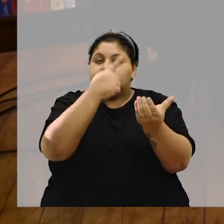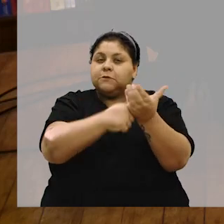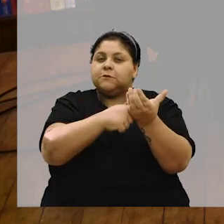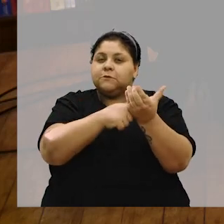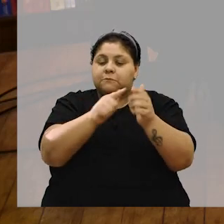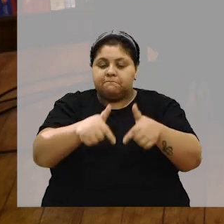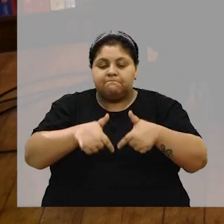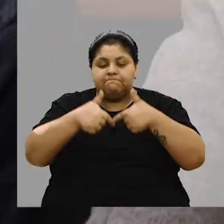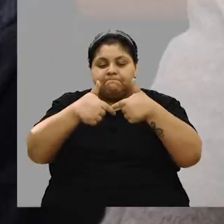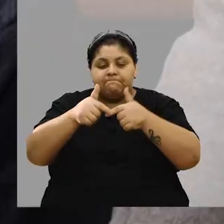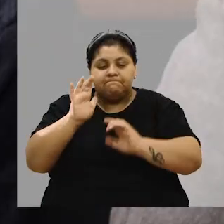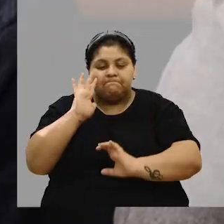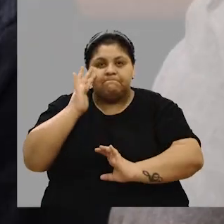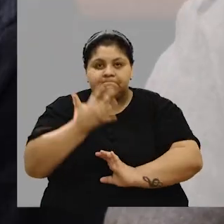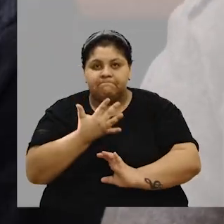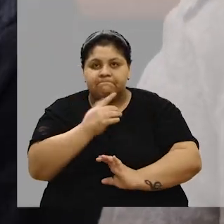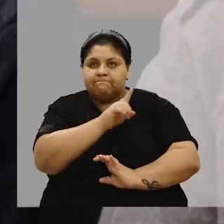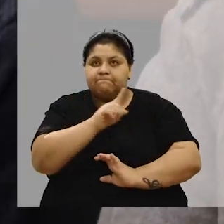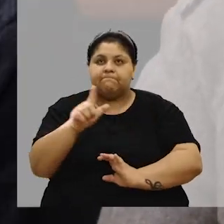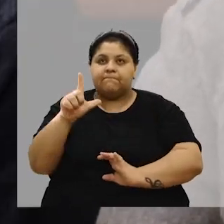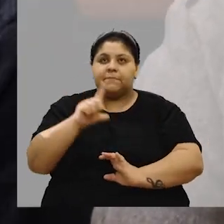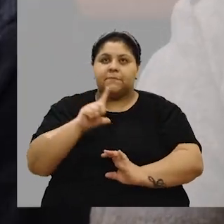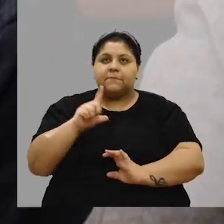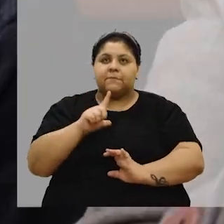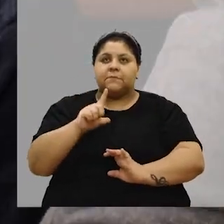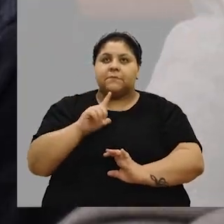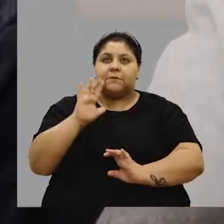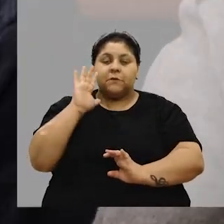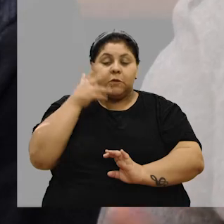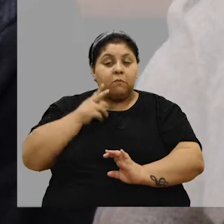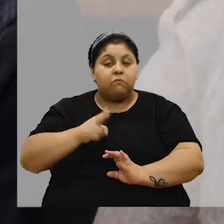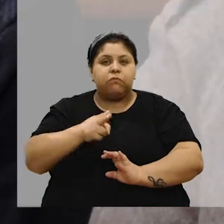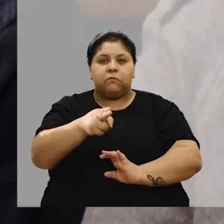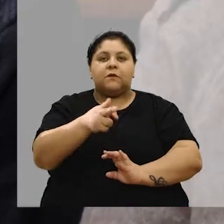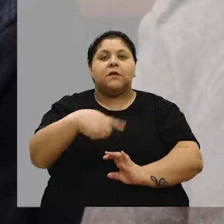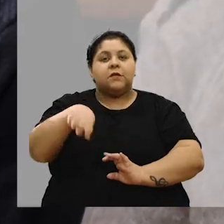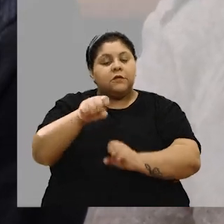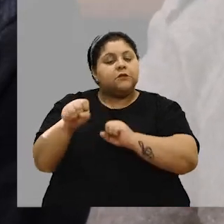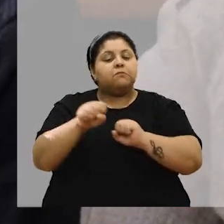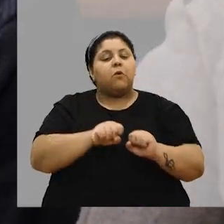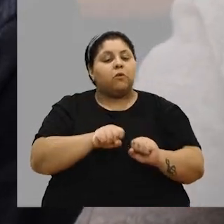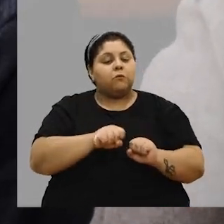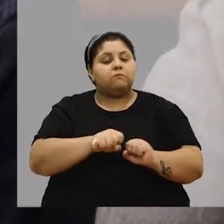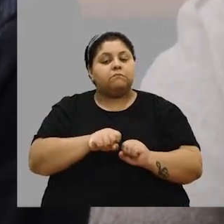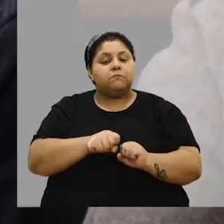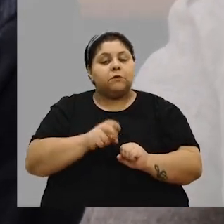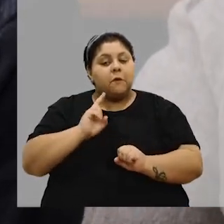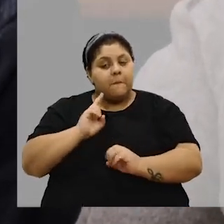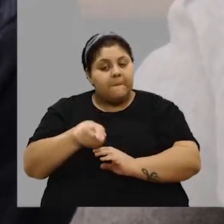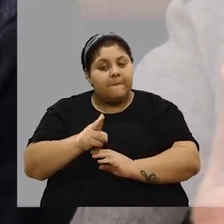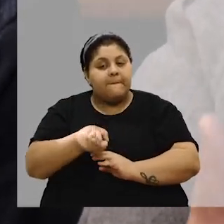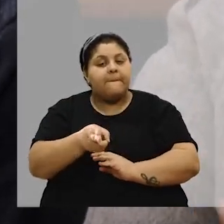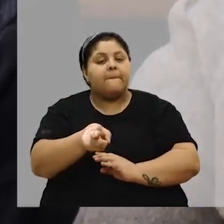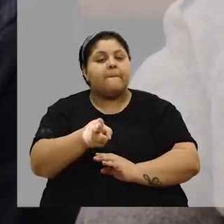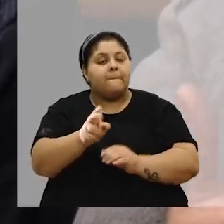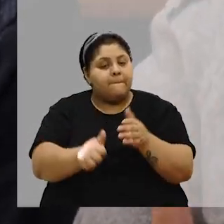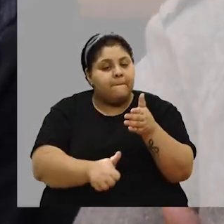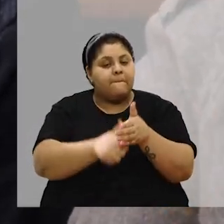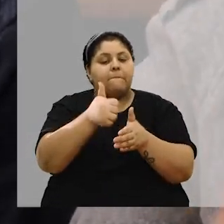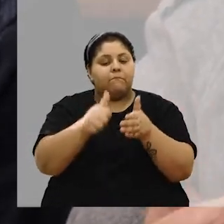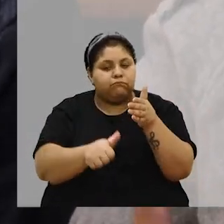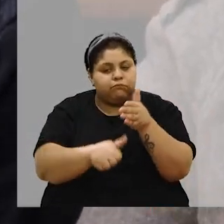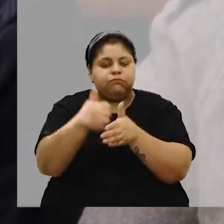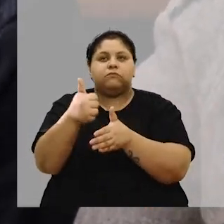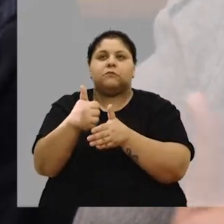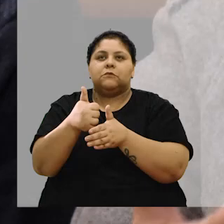se comprometer também para que essas ações aconteçam e que não tenham nenhuma solução de continuidade, que a gente possa justamente permanecer cada